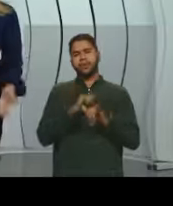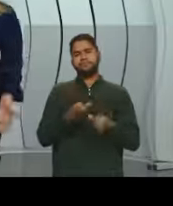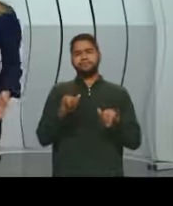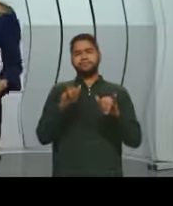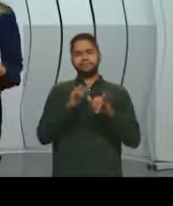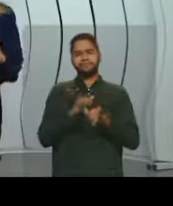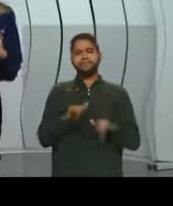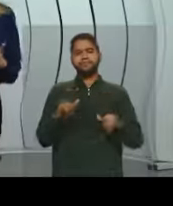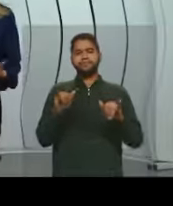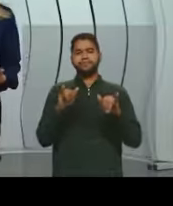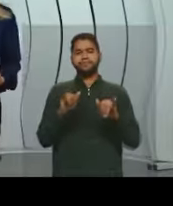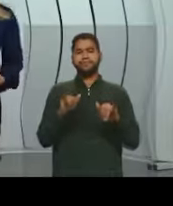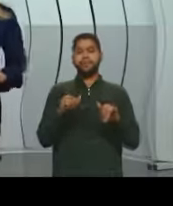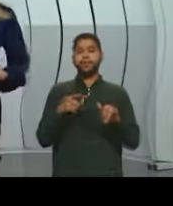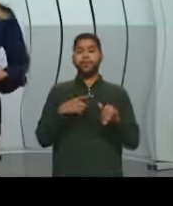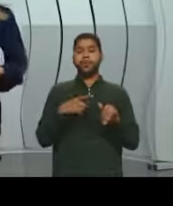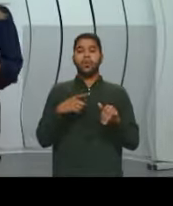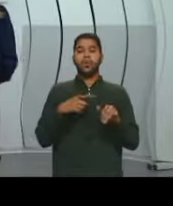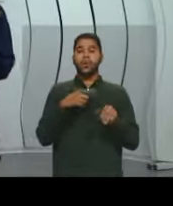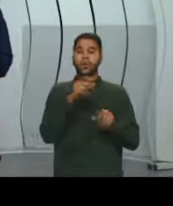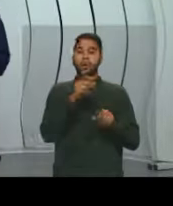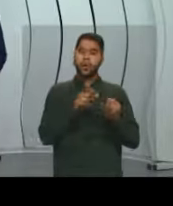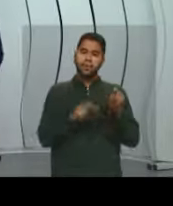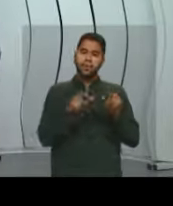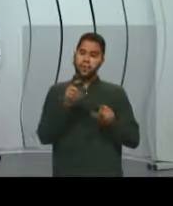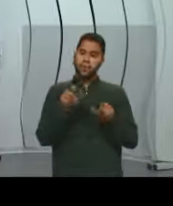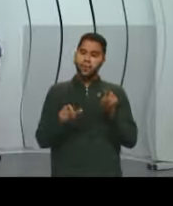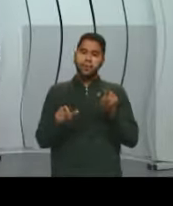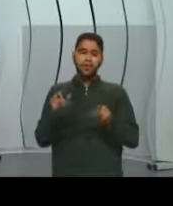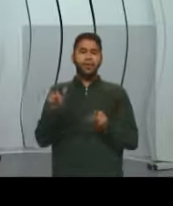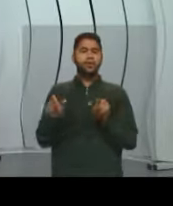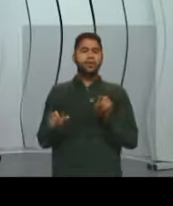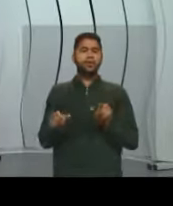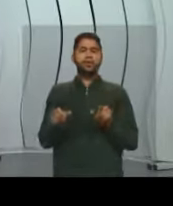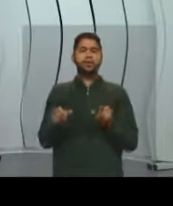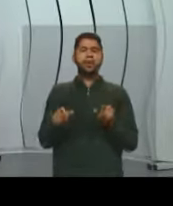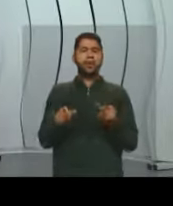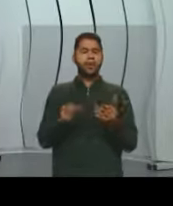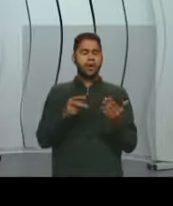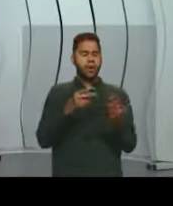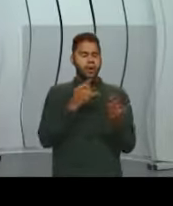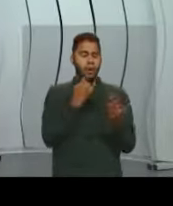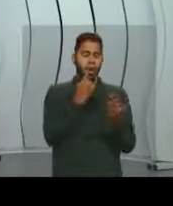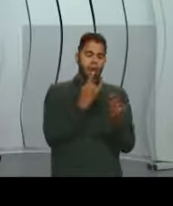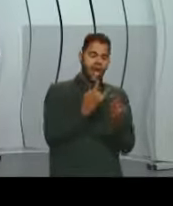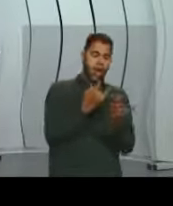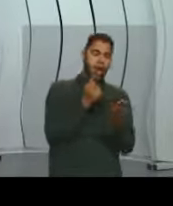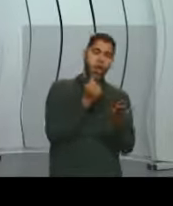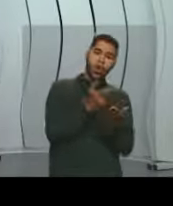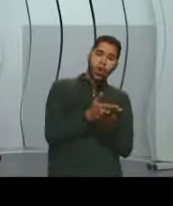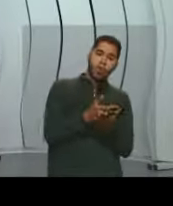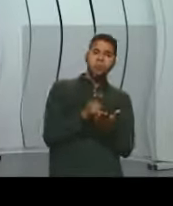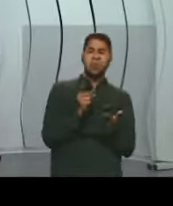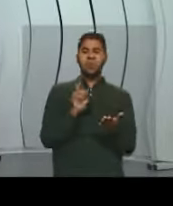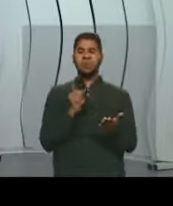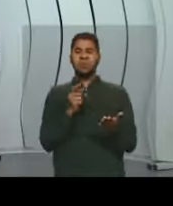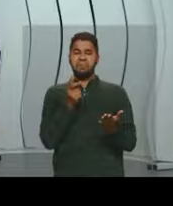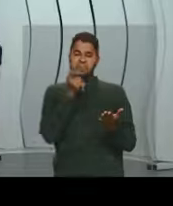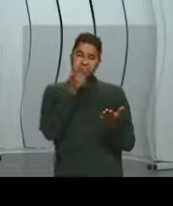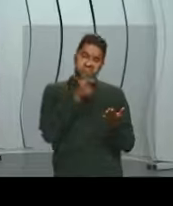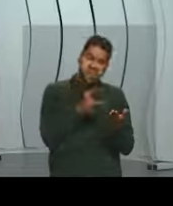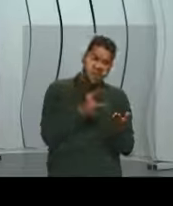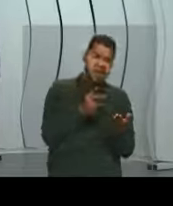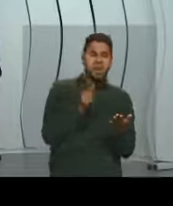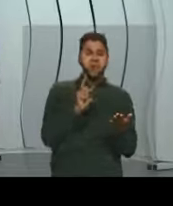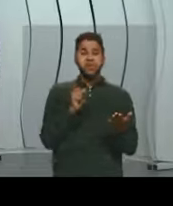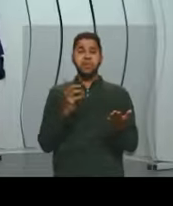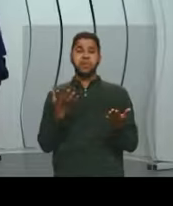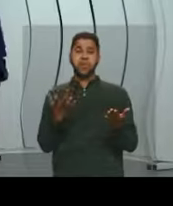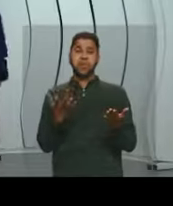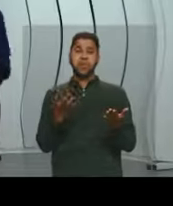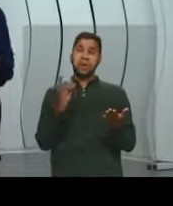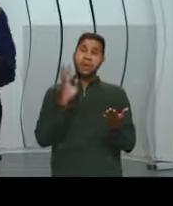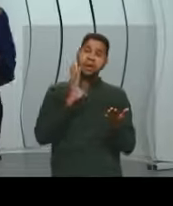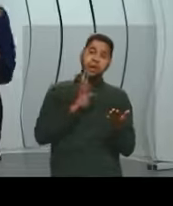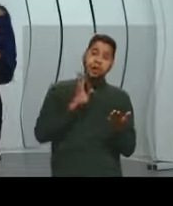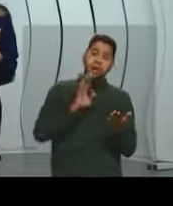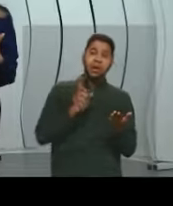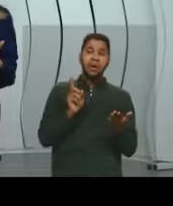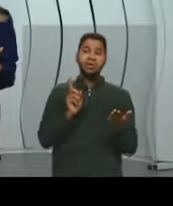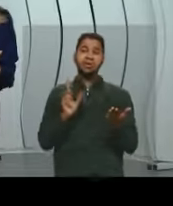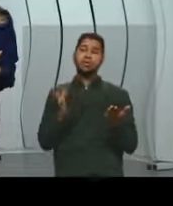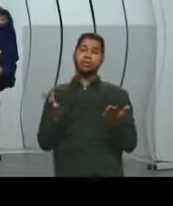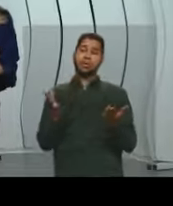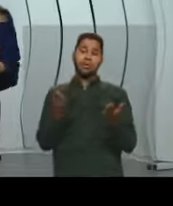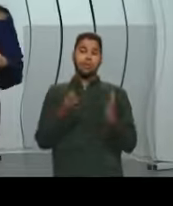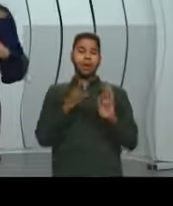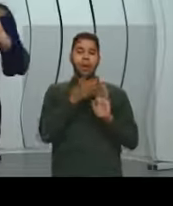ela leva ao leitor, né, a comprar ou não. Isso me interessa? Essa revista tá legal? Então,